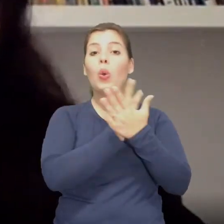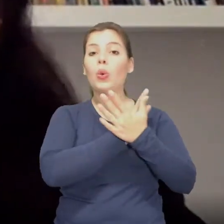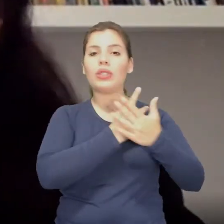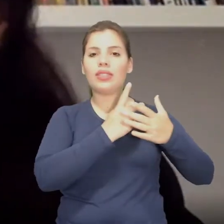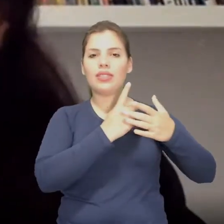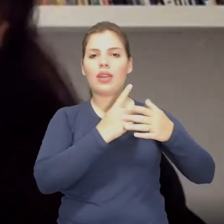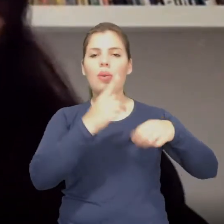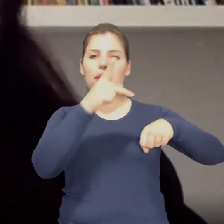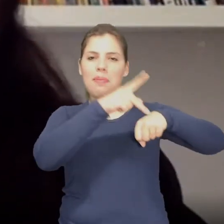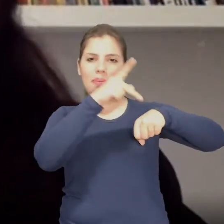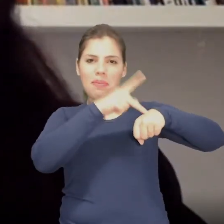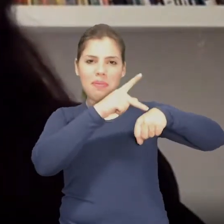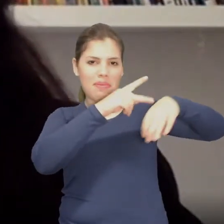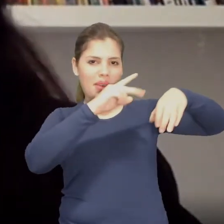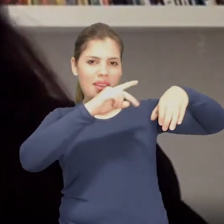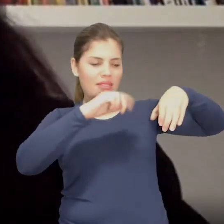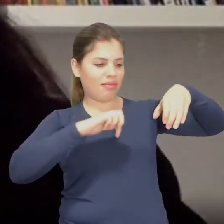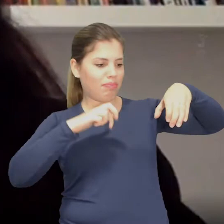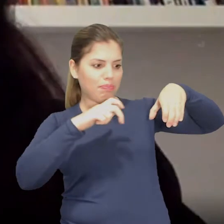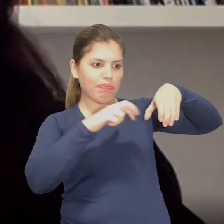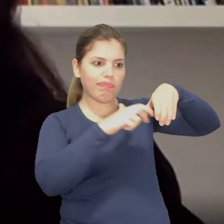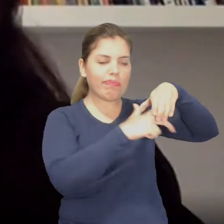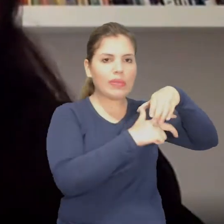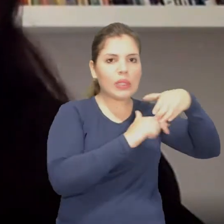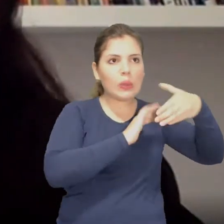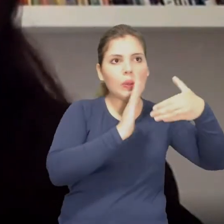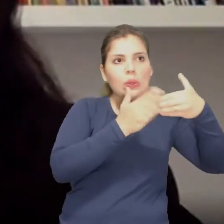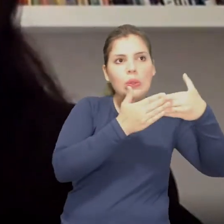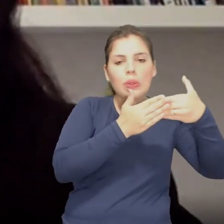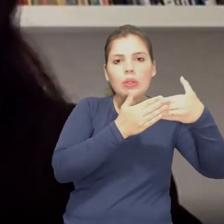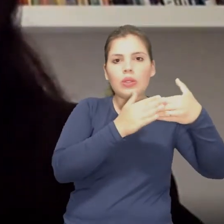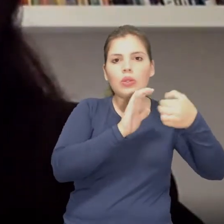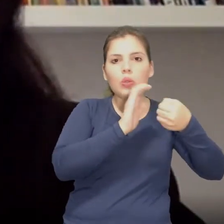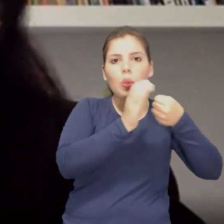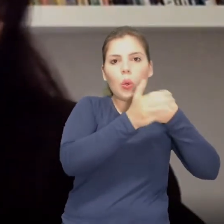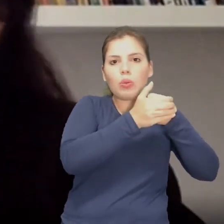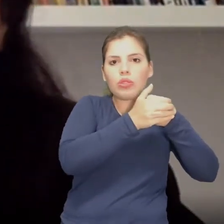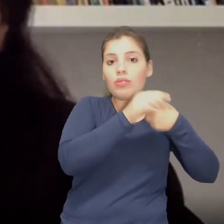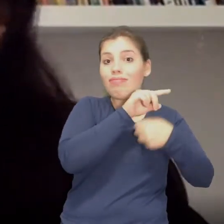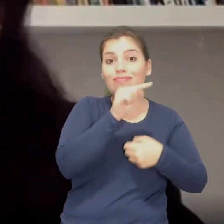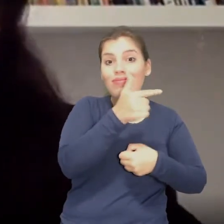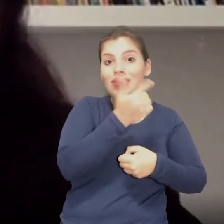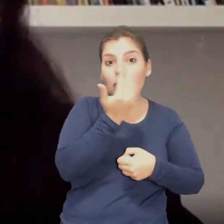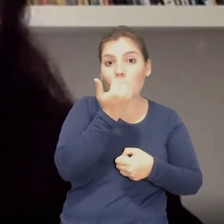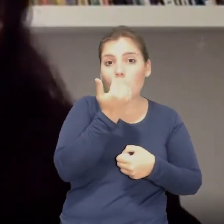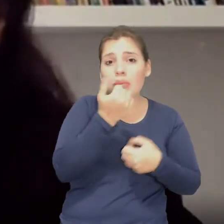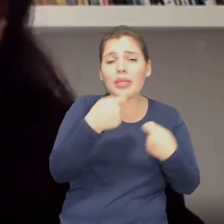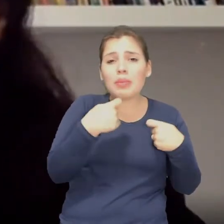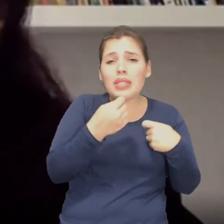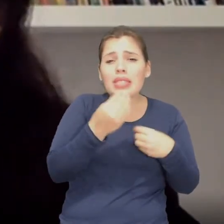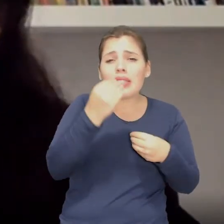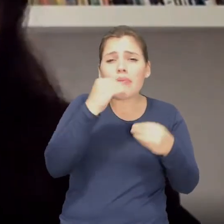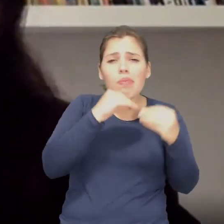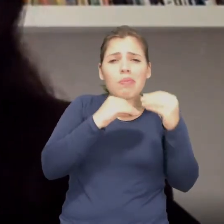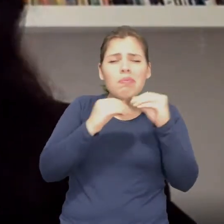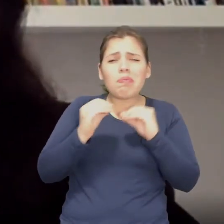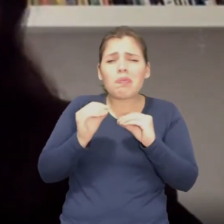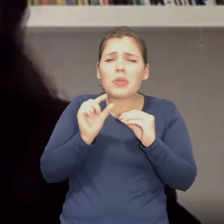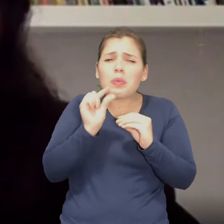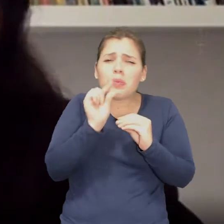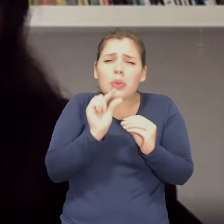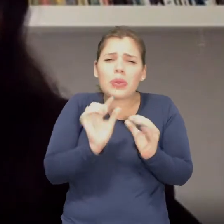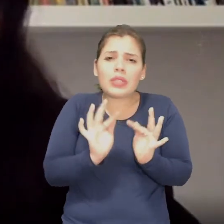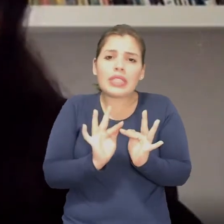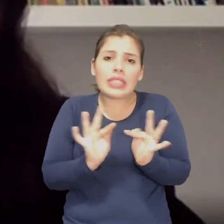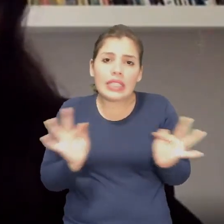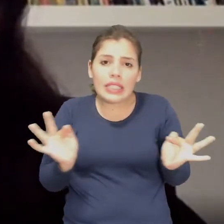alimentar muito grande. Então, por um período, eles tiveram que comer muito pouco. Então, eles ficaram naquele período ali para sobreviver